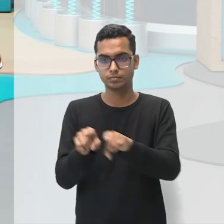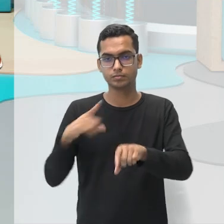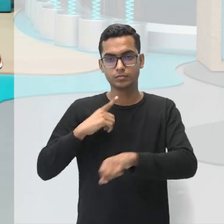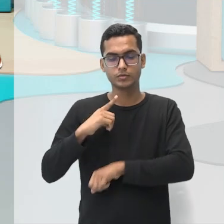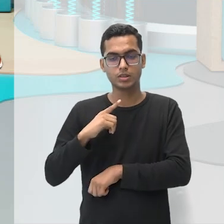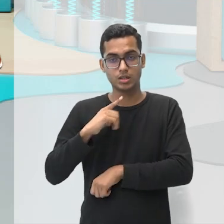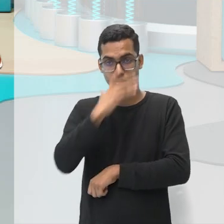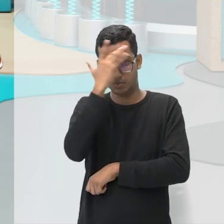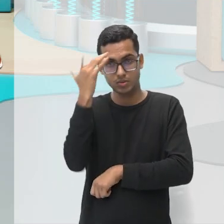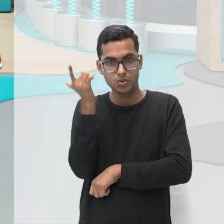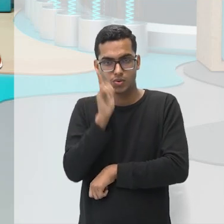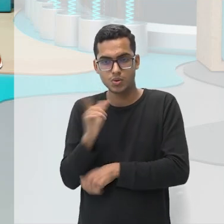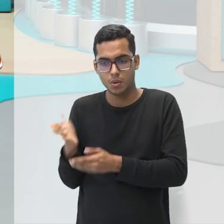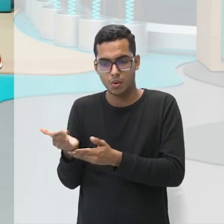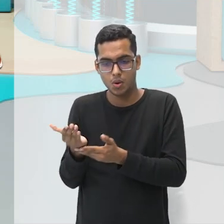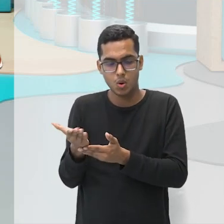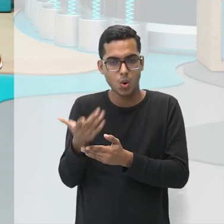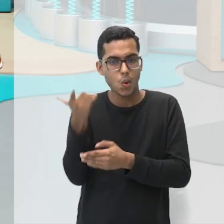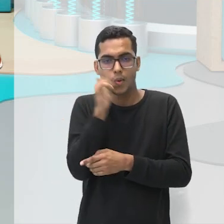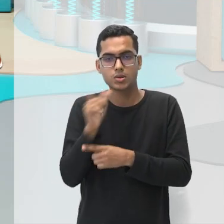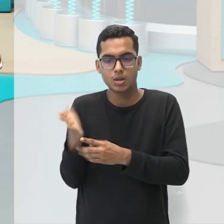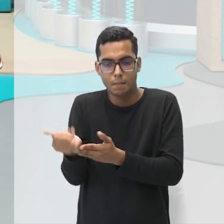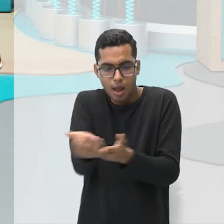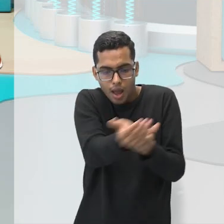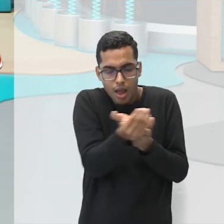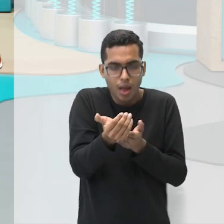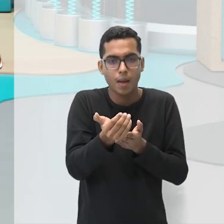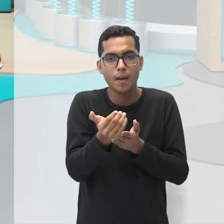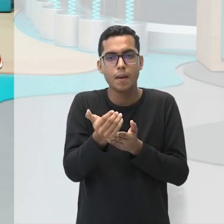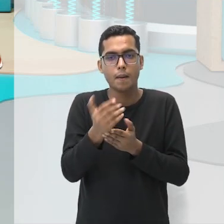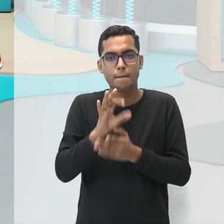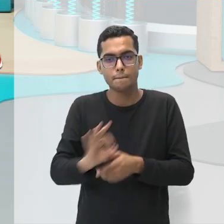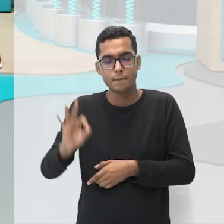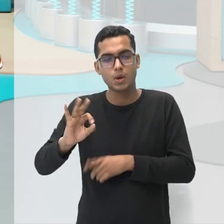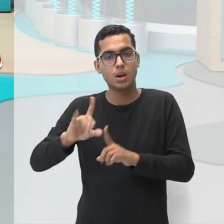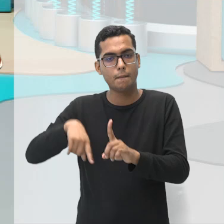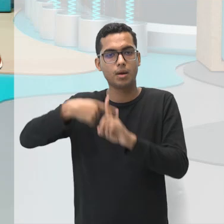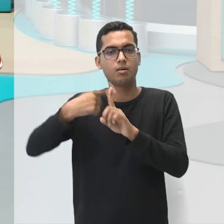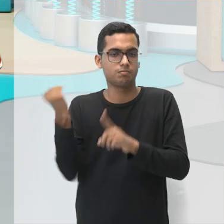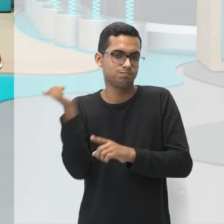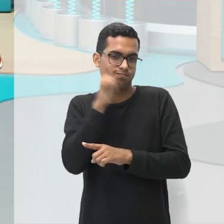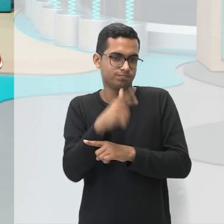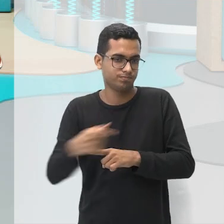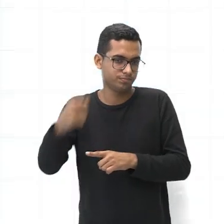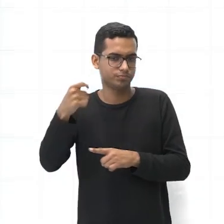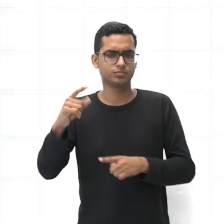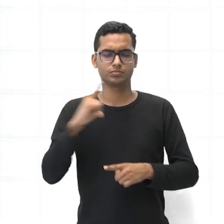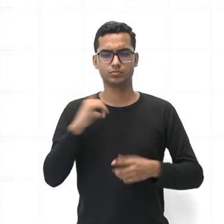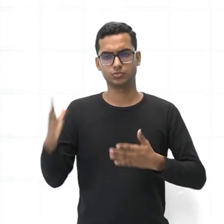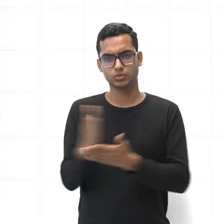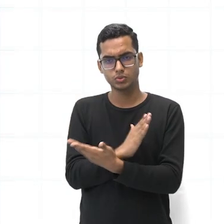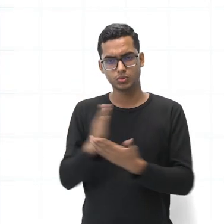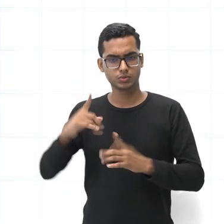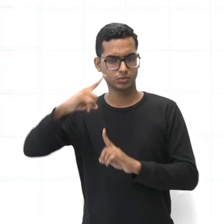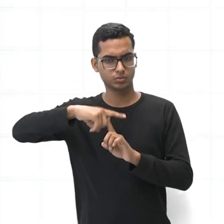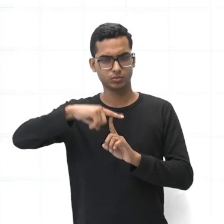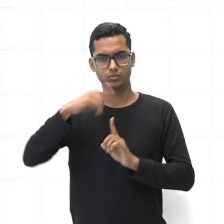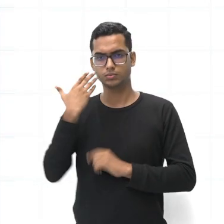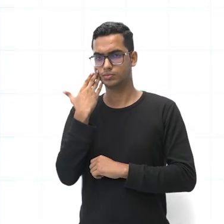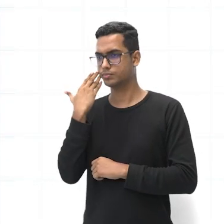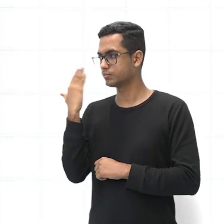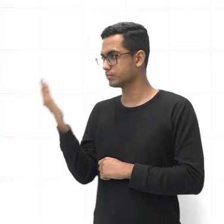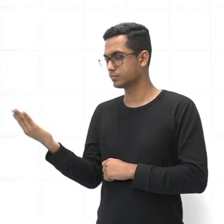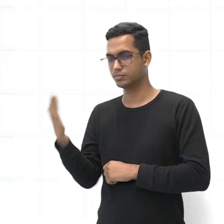conseguir juntar mais bolinhas, ganhar mais bolinhas, é quase que um troféu. E a gente tem alguns tipos de jogos que a